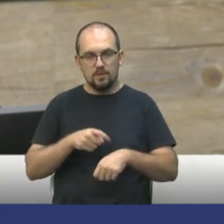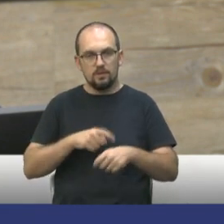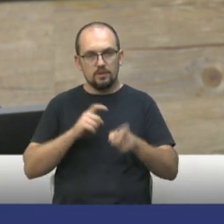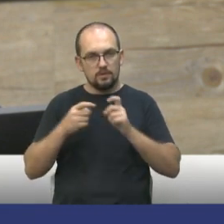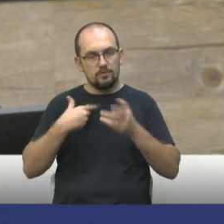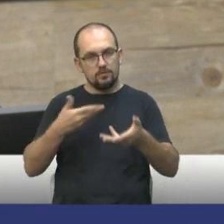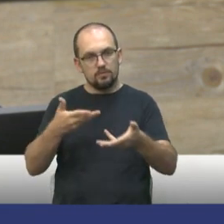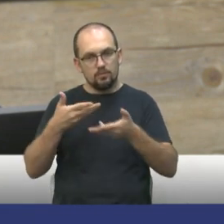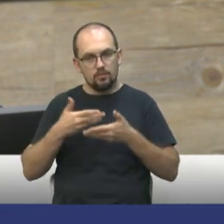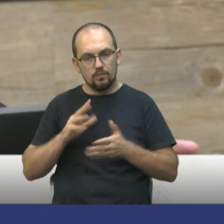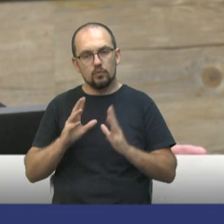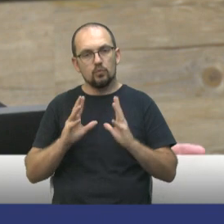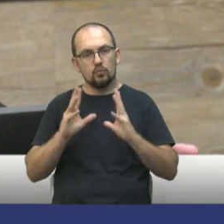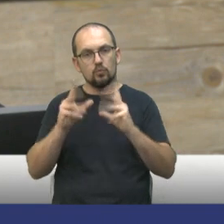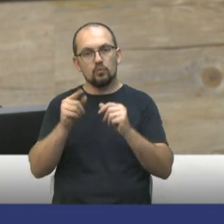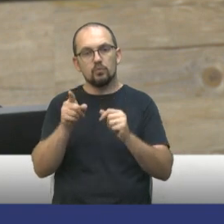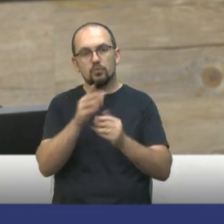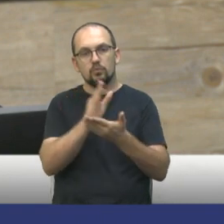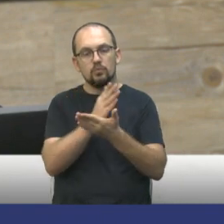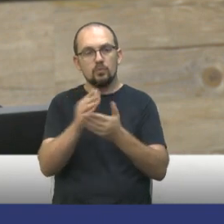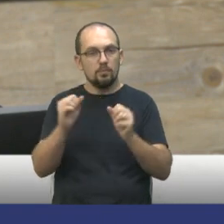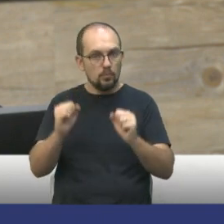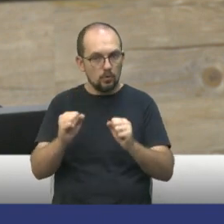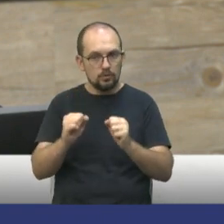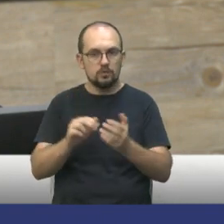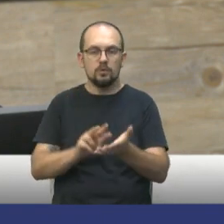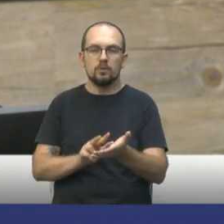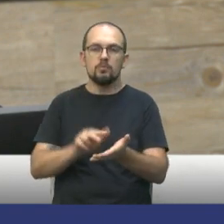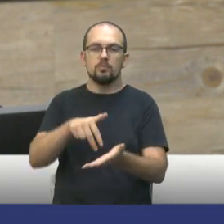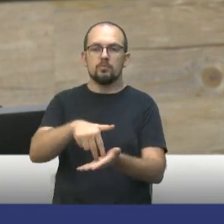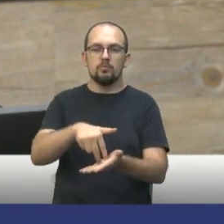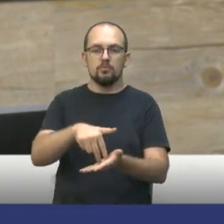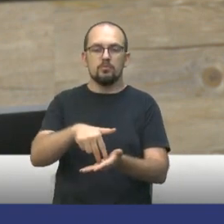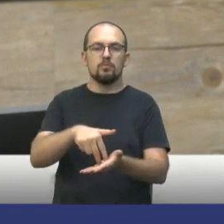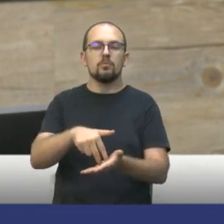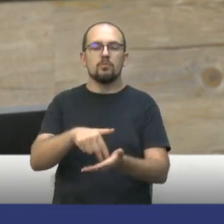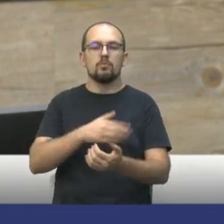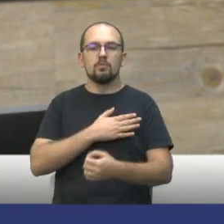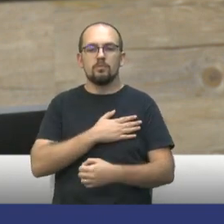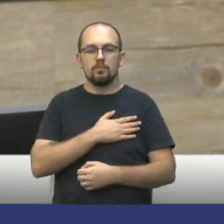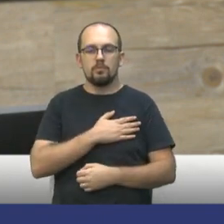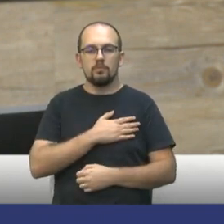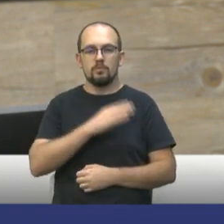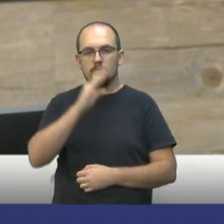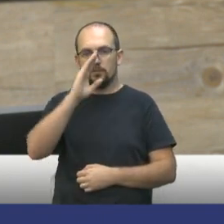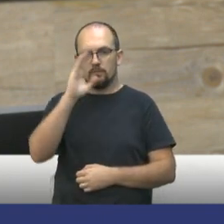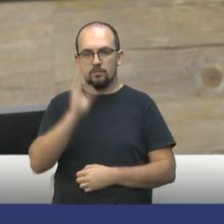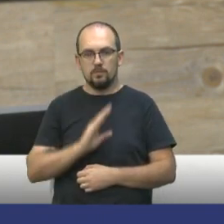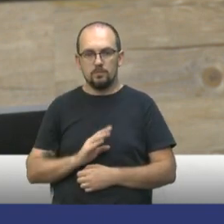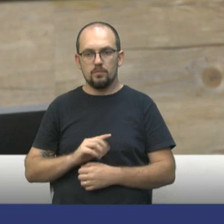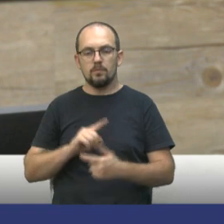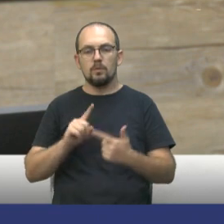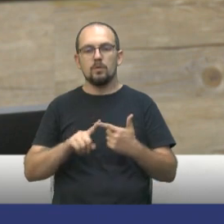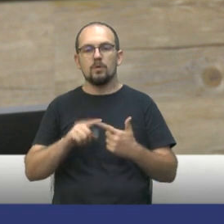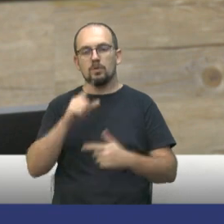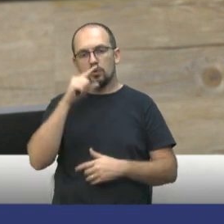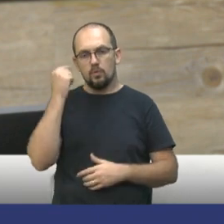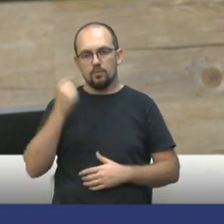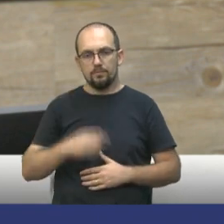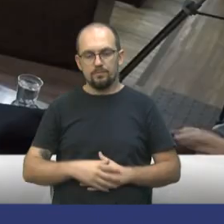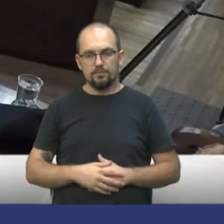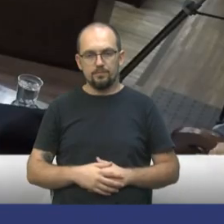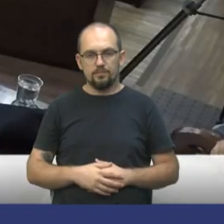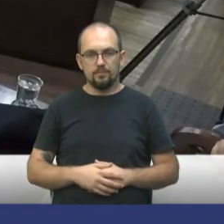a todos, aqueles que puderem, a ficar em pé para entoarmos os hinos Nacional e a Jaú.